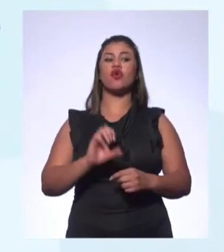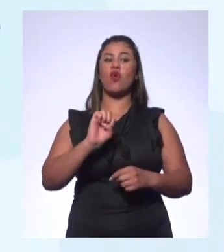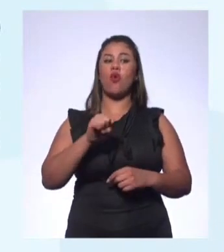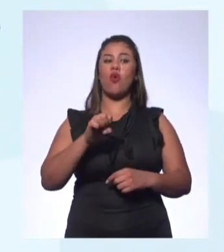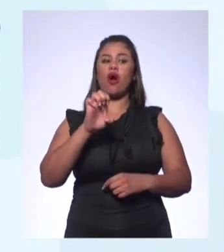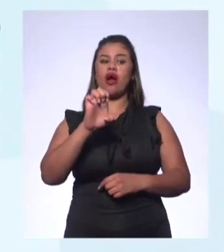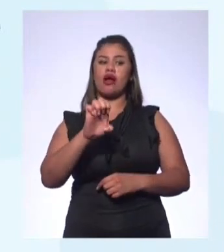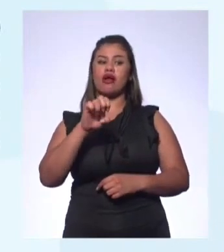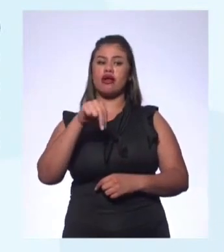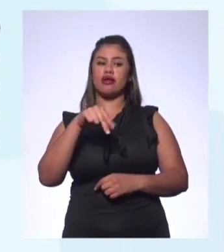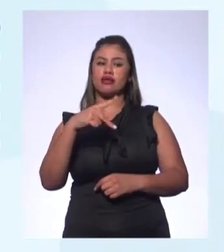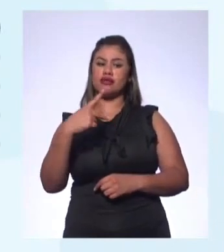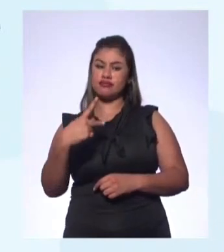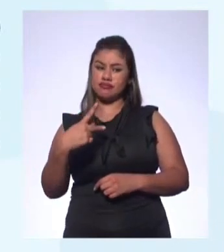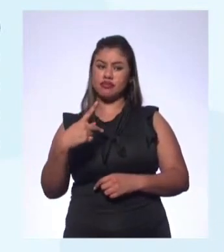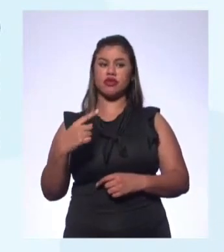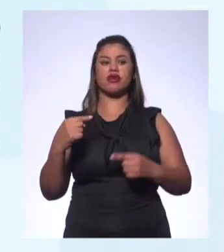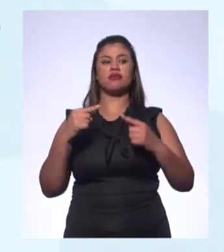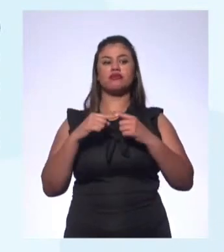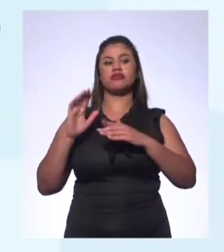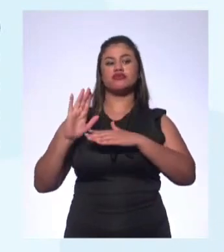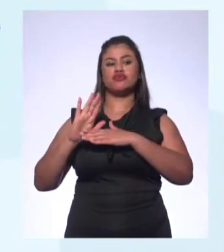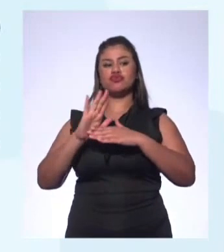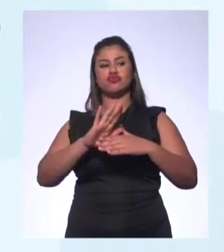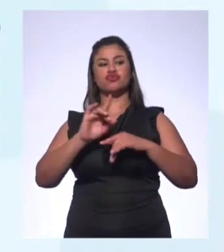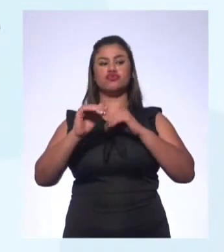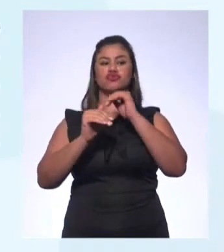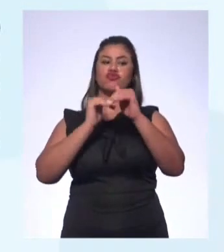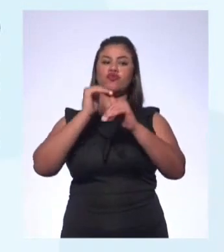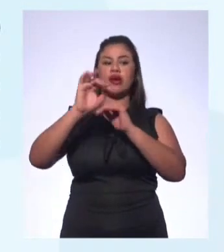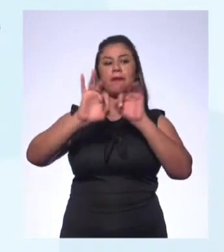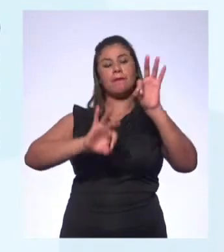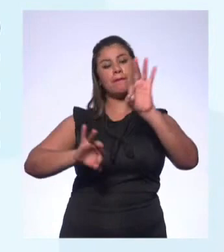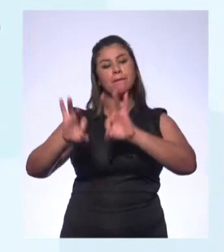Elephant Nature Park, vem ajudando no processo e